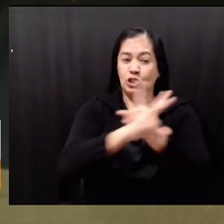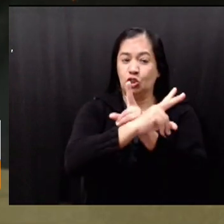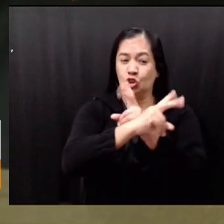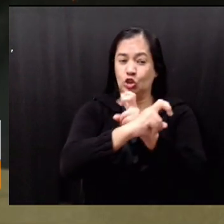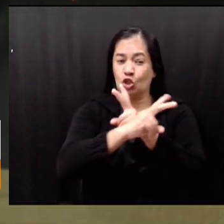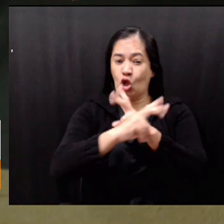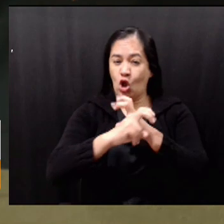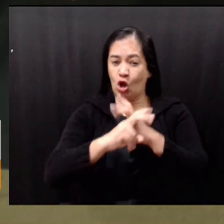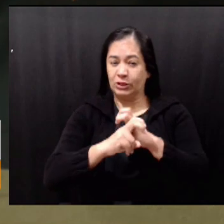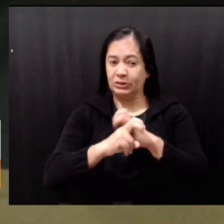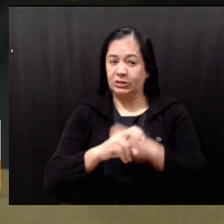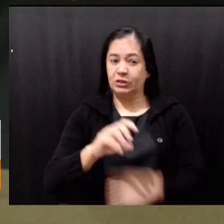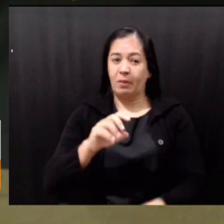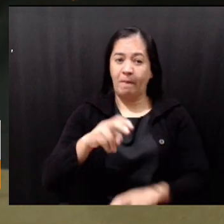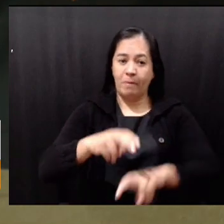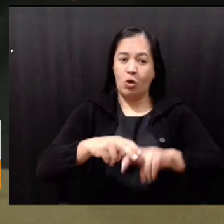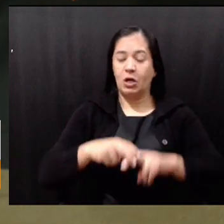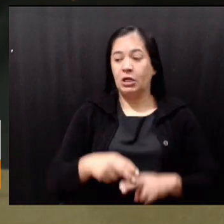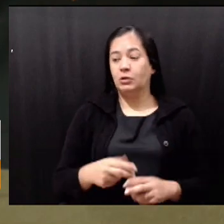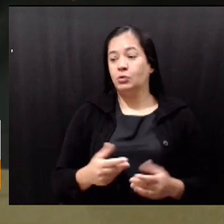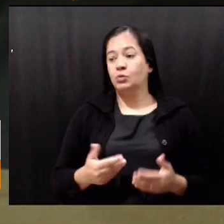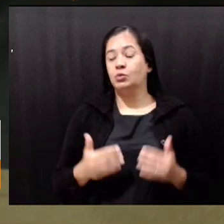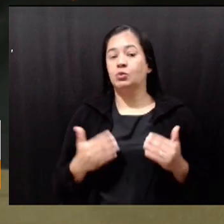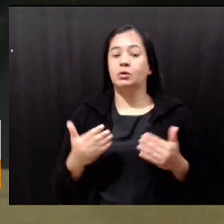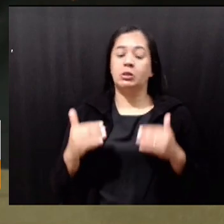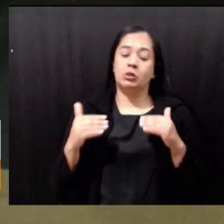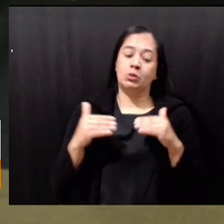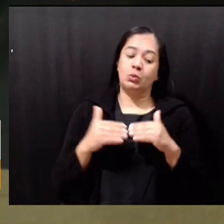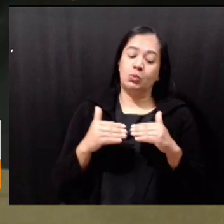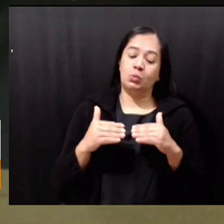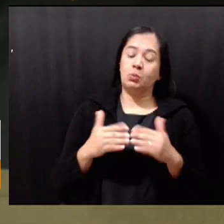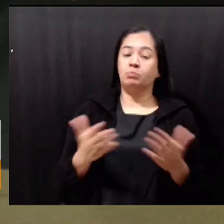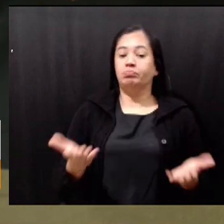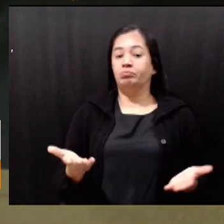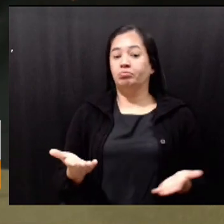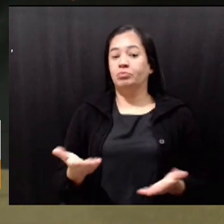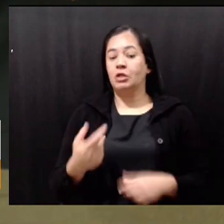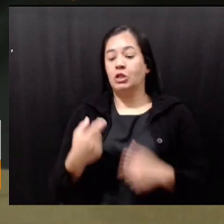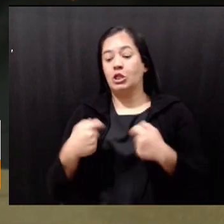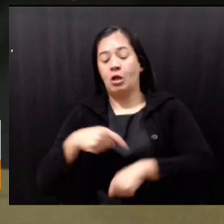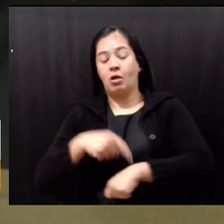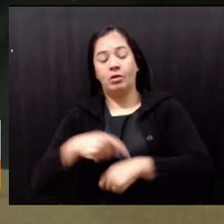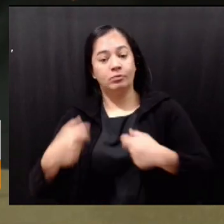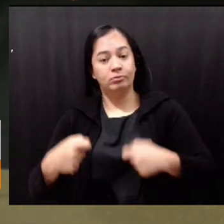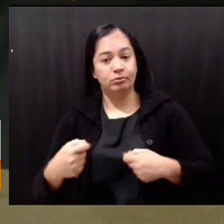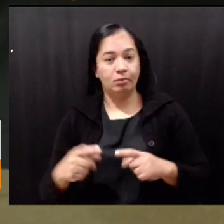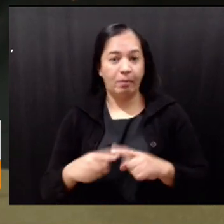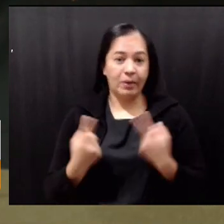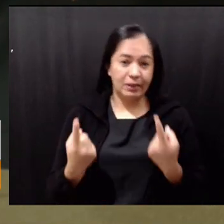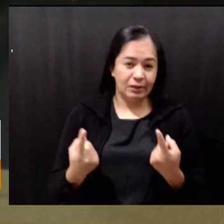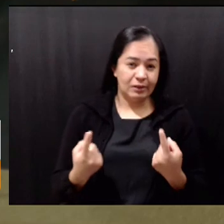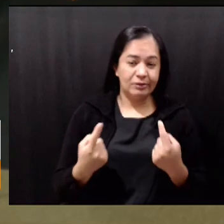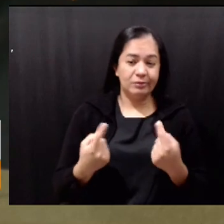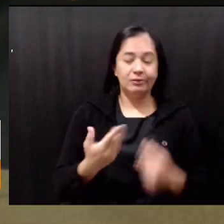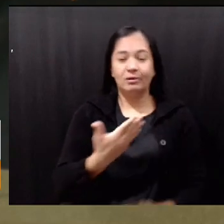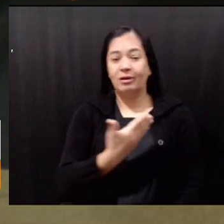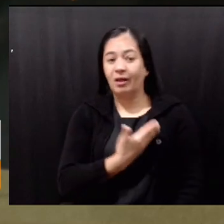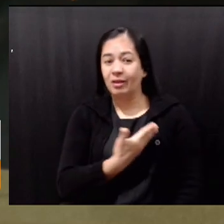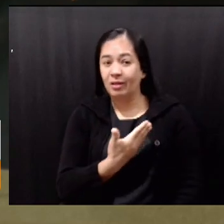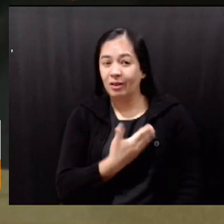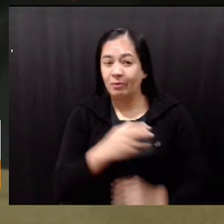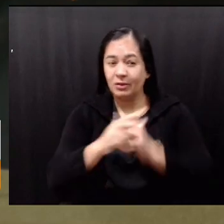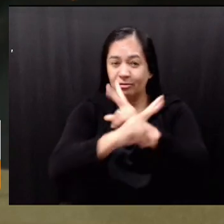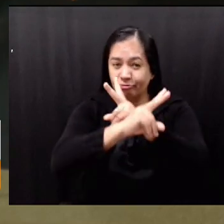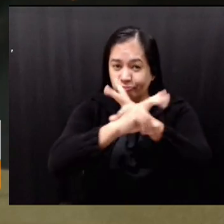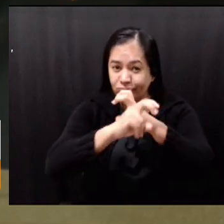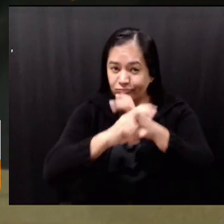por conveniência, né? E daí, de repente, essas amizades, Arthur e Renan, elas